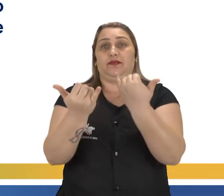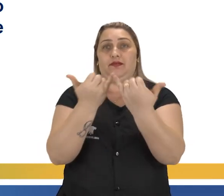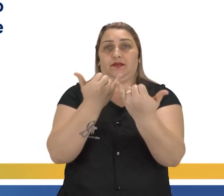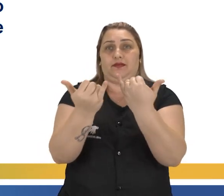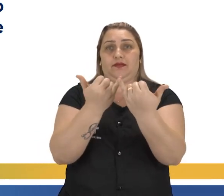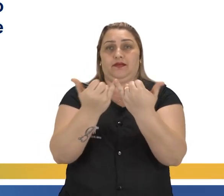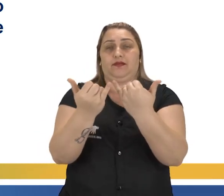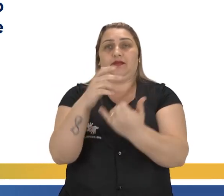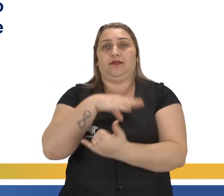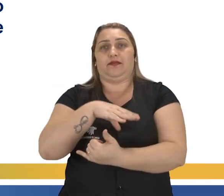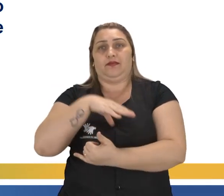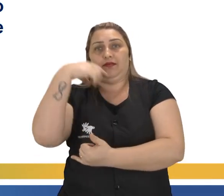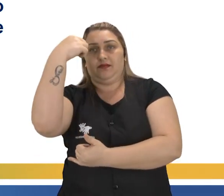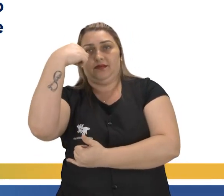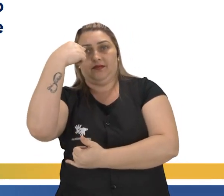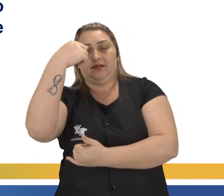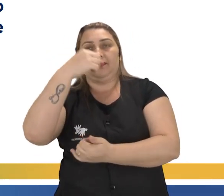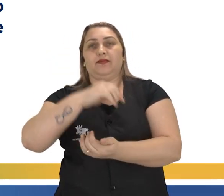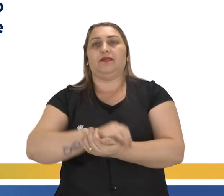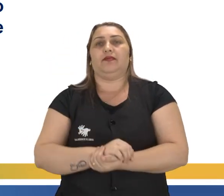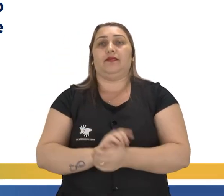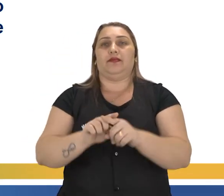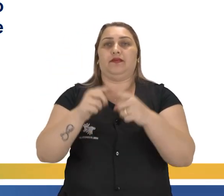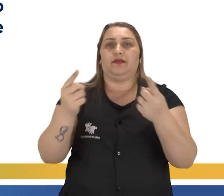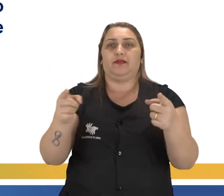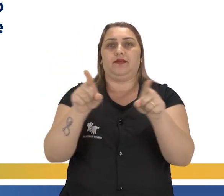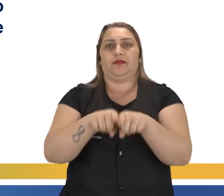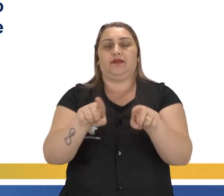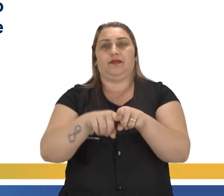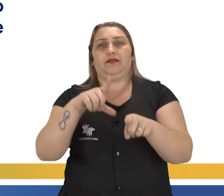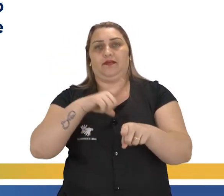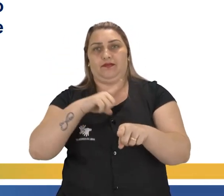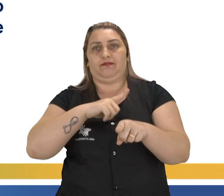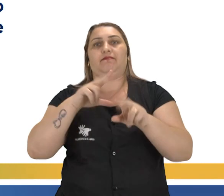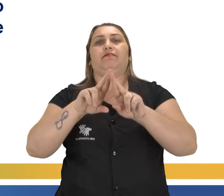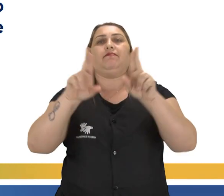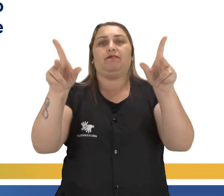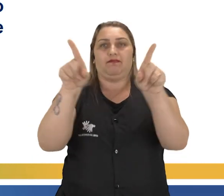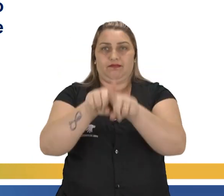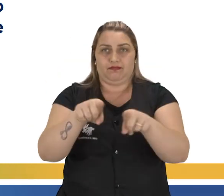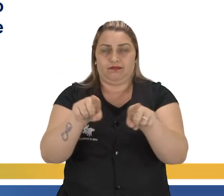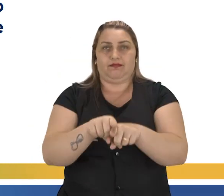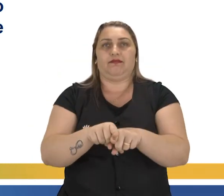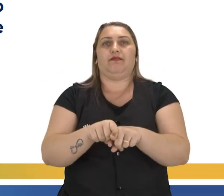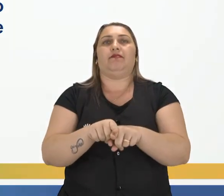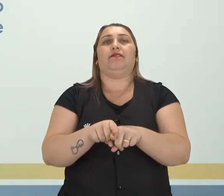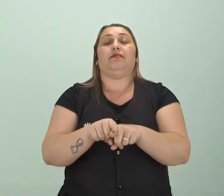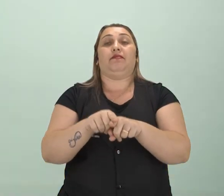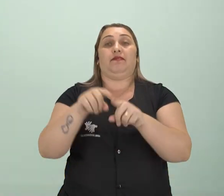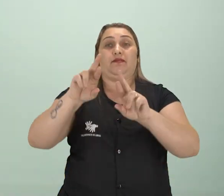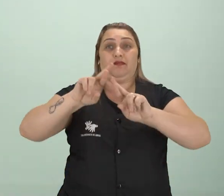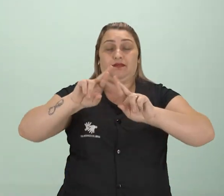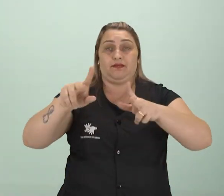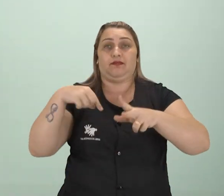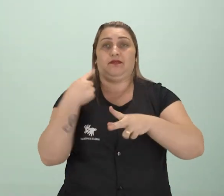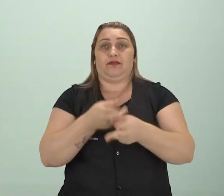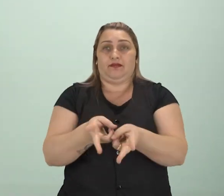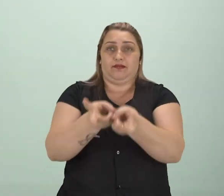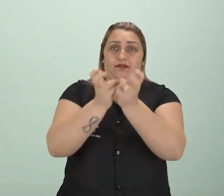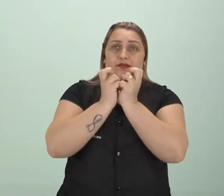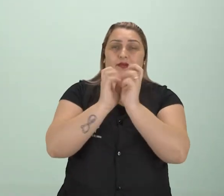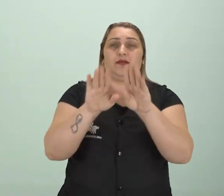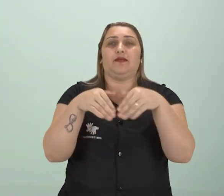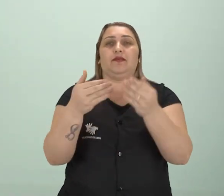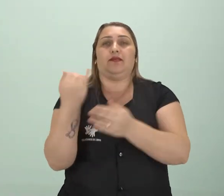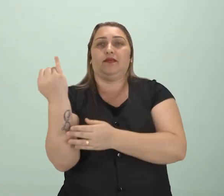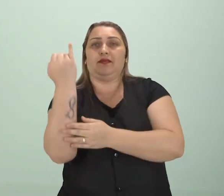semelhança entre o português e o espanhol, mas que também existe uma grande diferença. E são nessas diferenças que nós percebemos o